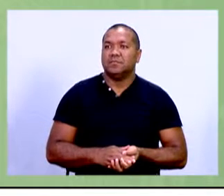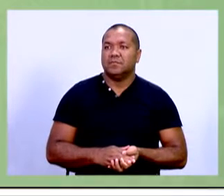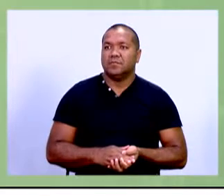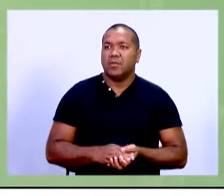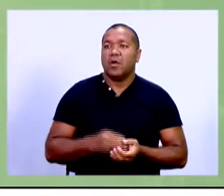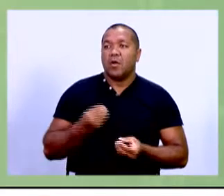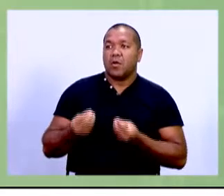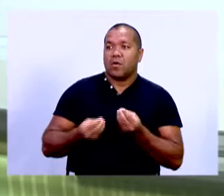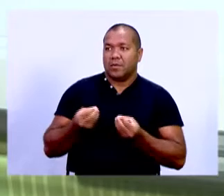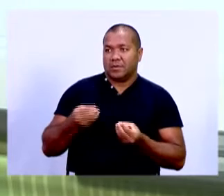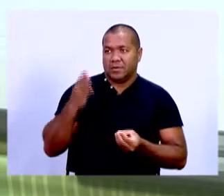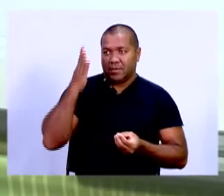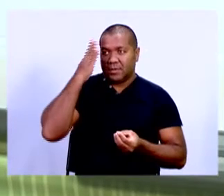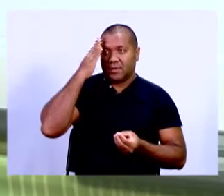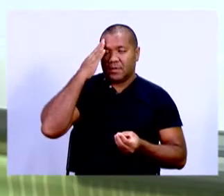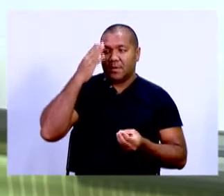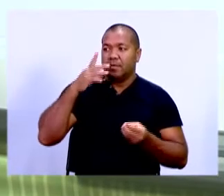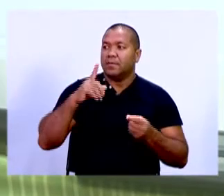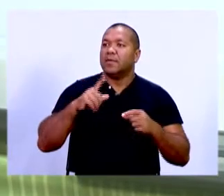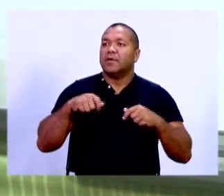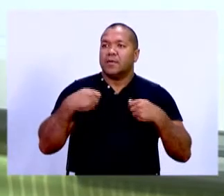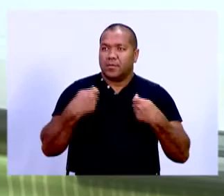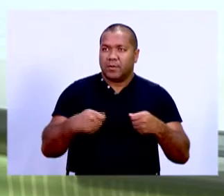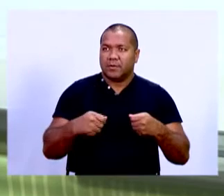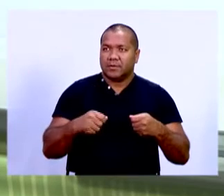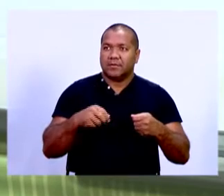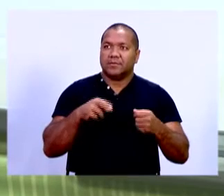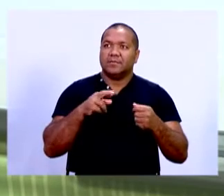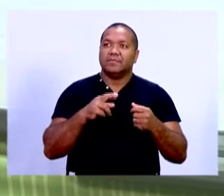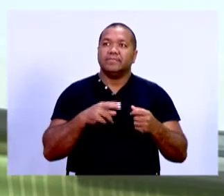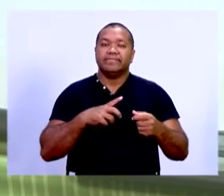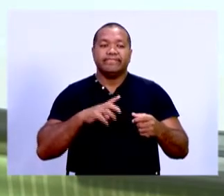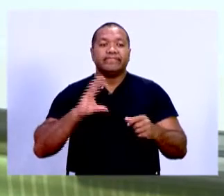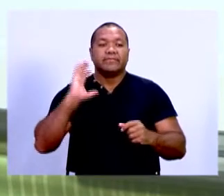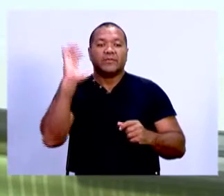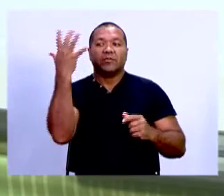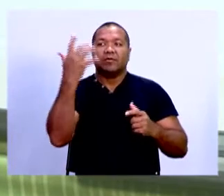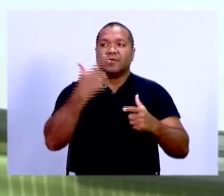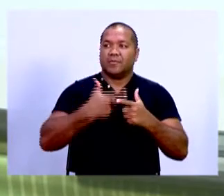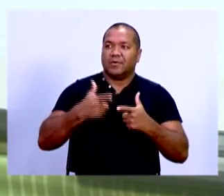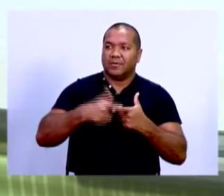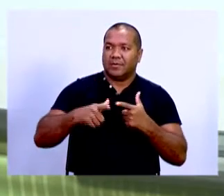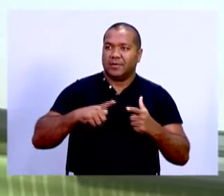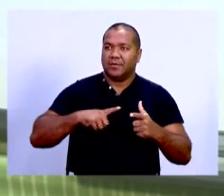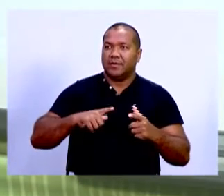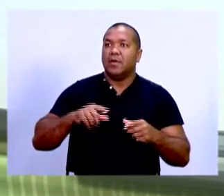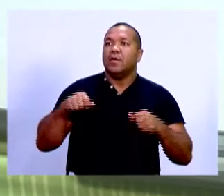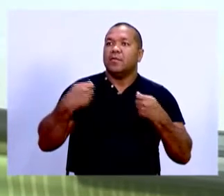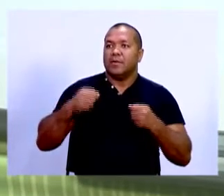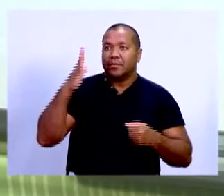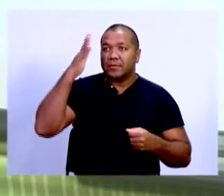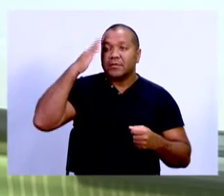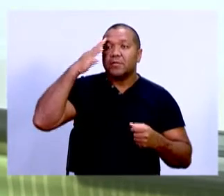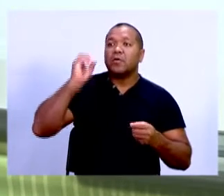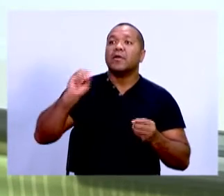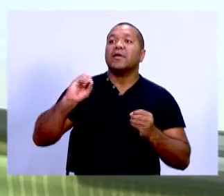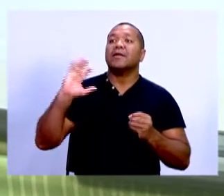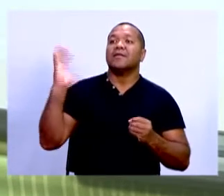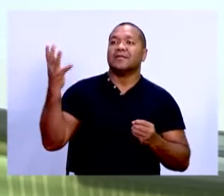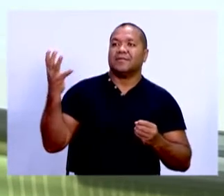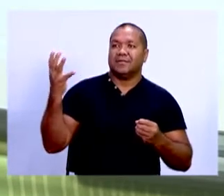Como a gente já sabe, para que eu possa resolver o problema do meu cliente, primeiro eu preciso saber o que está